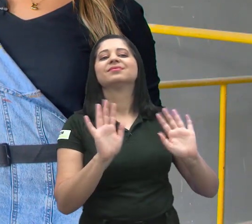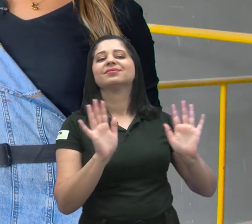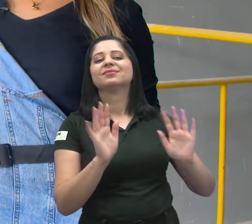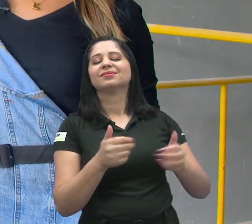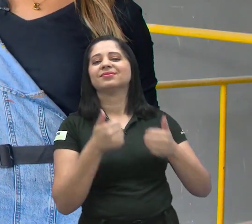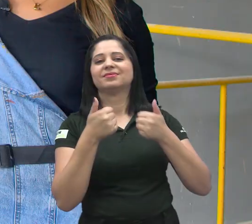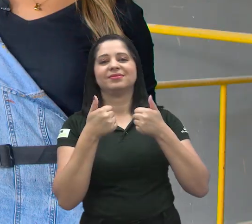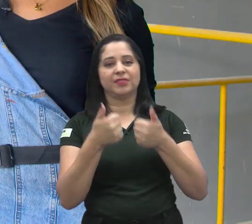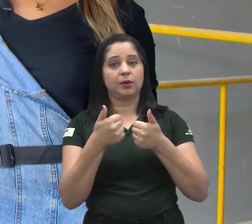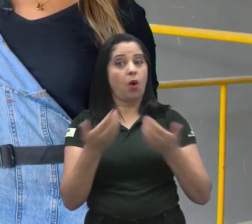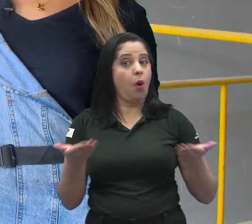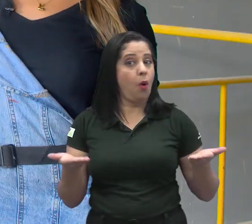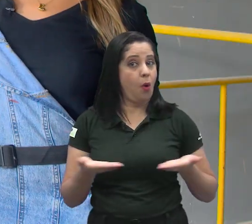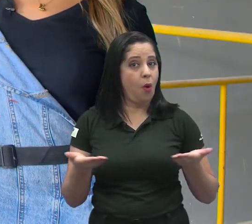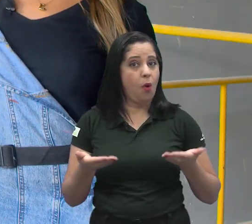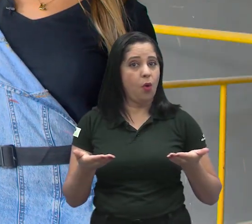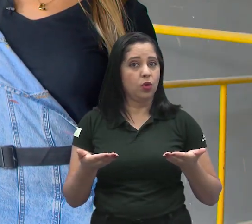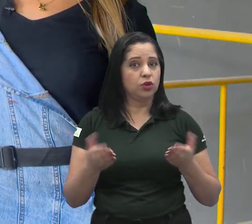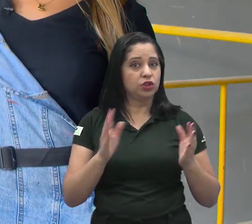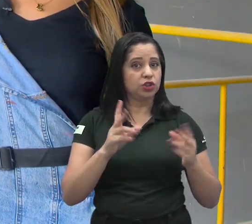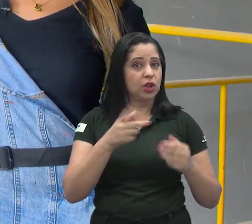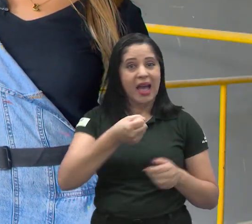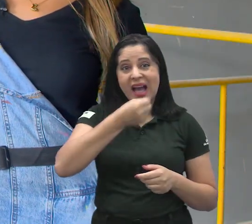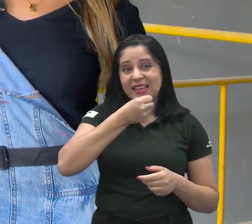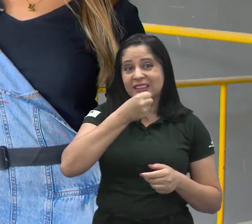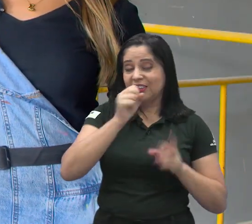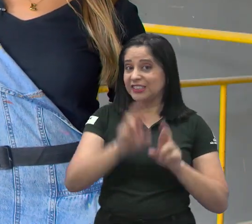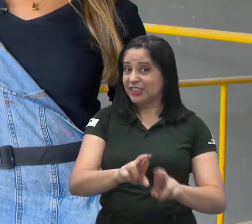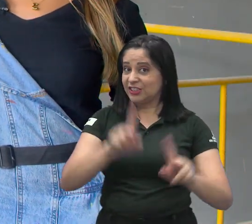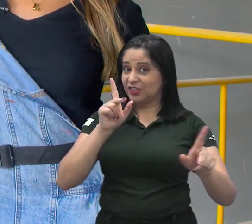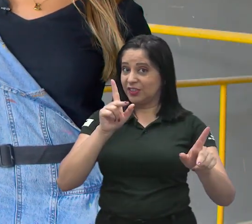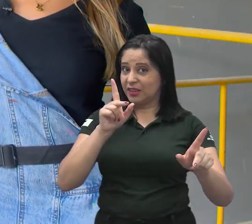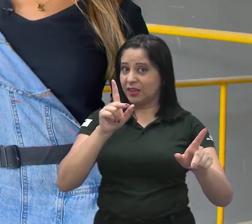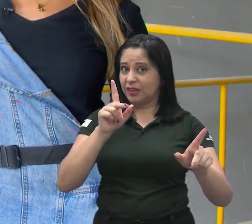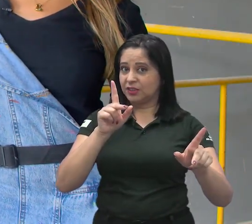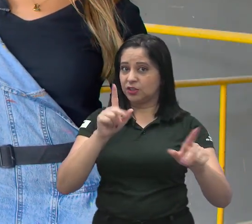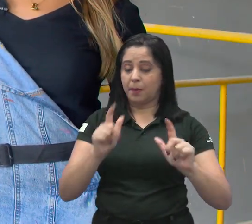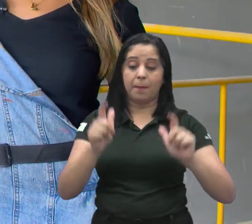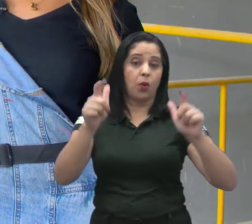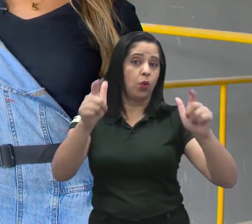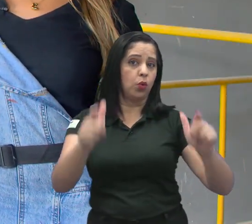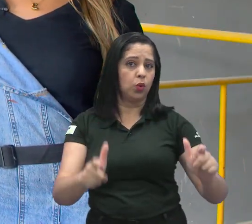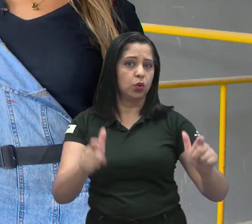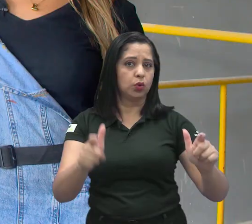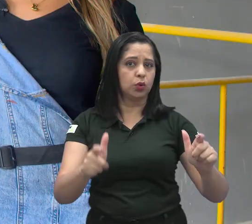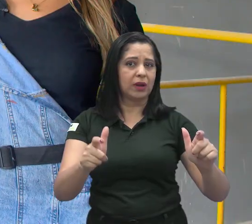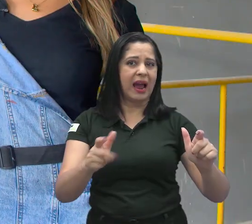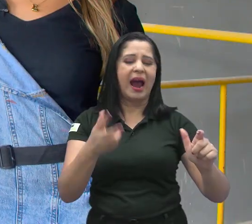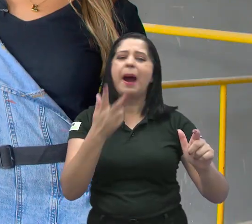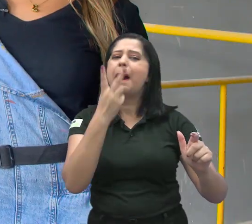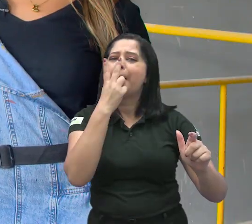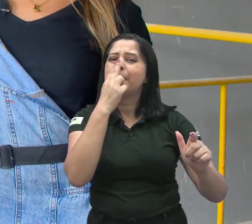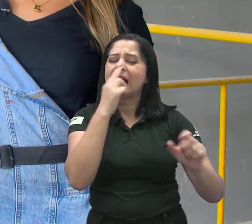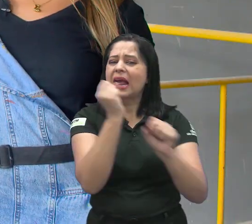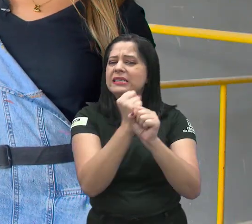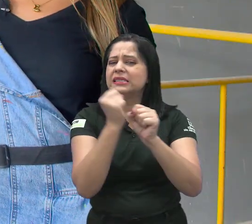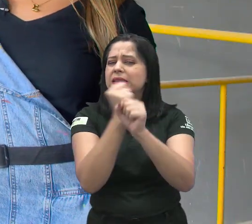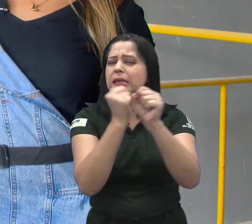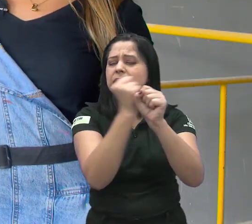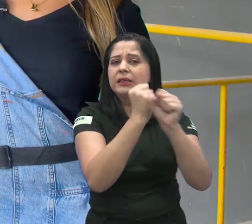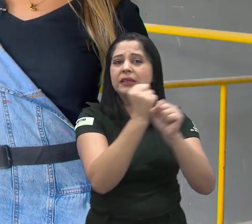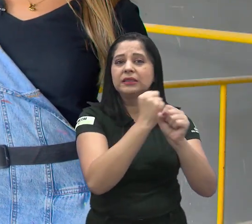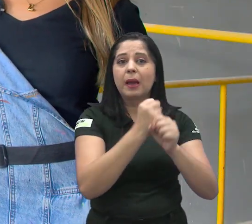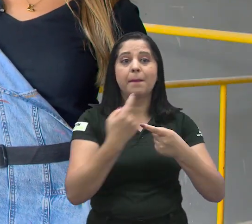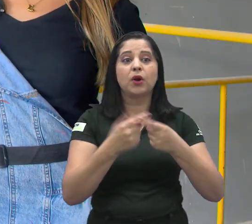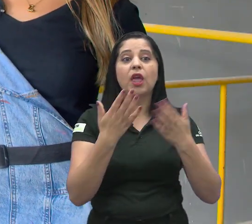Conexão Cultura, hoje o VT é um pouquinho diferente. Você vê que a gente está num ambiente meio de obra aqui, porque a gente vai conversar com